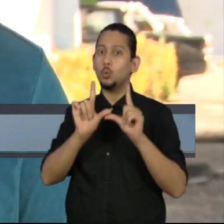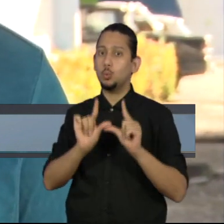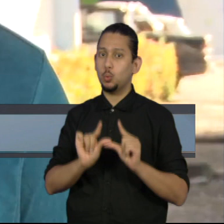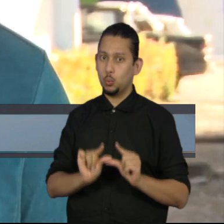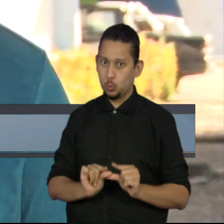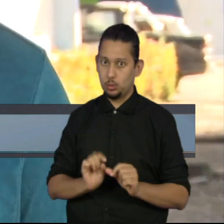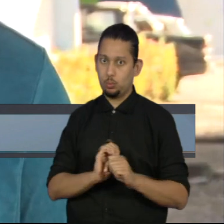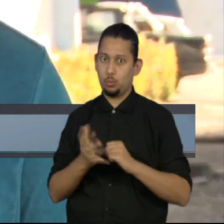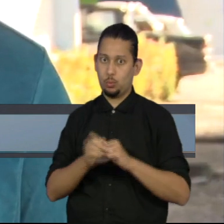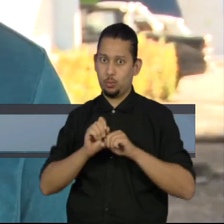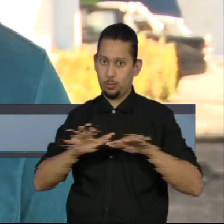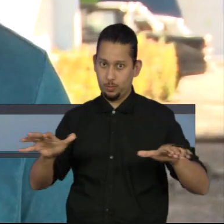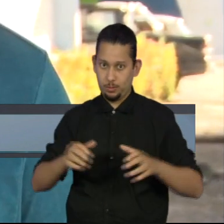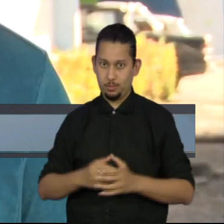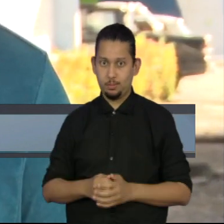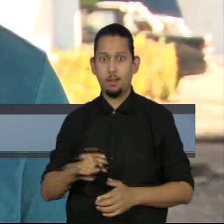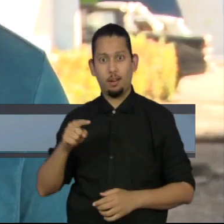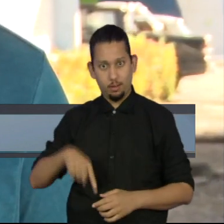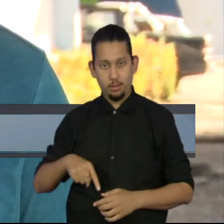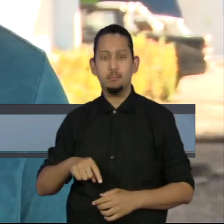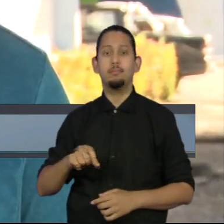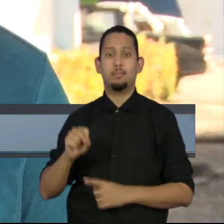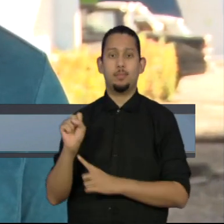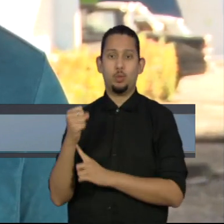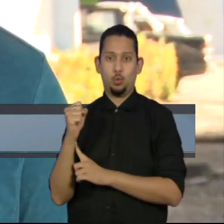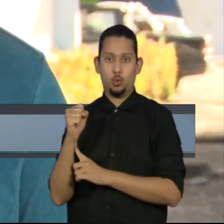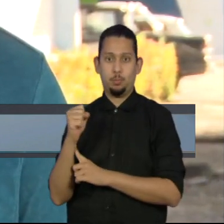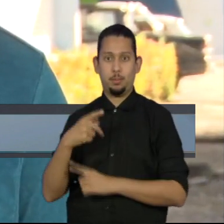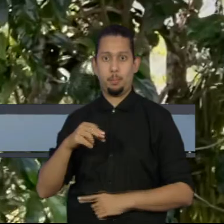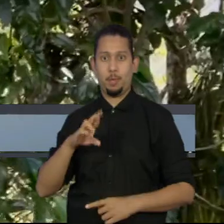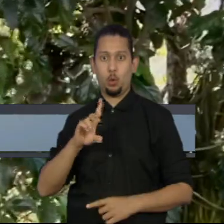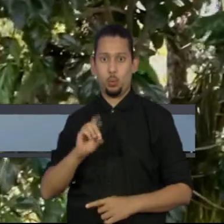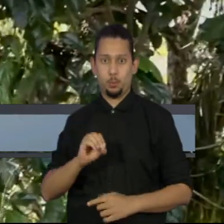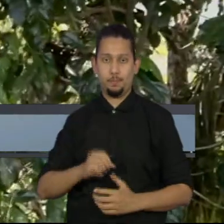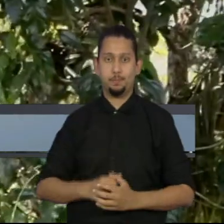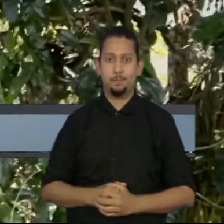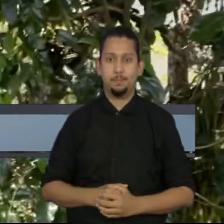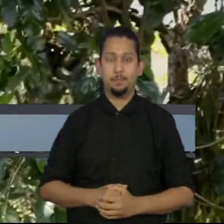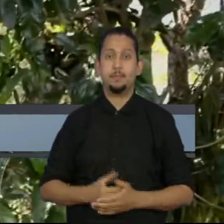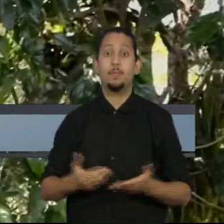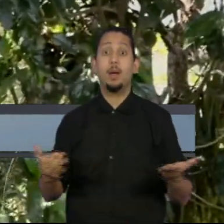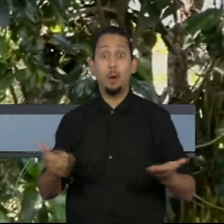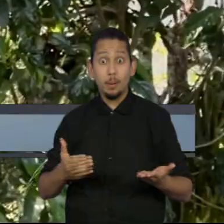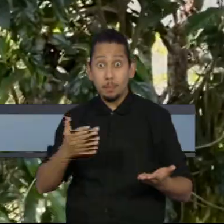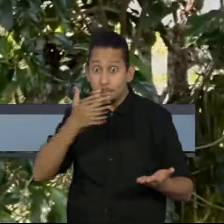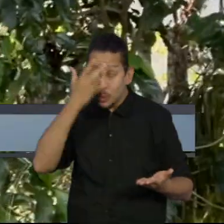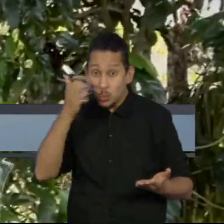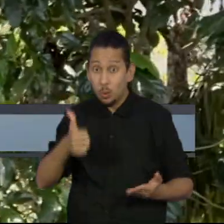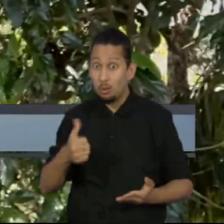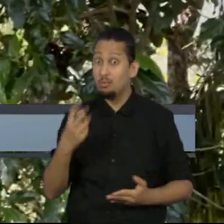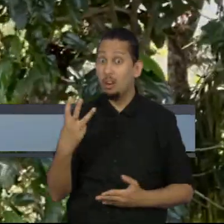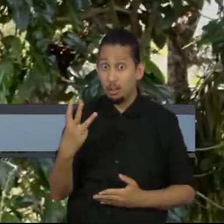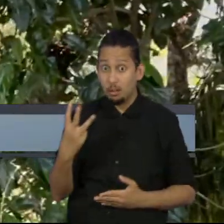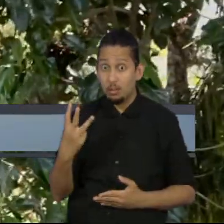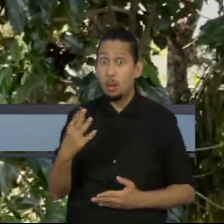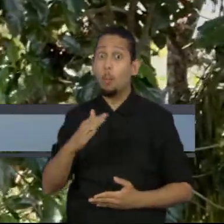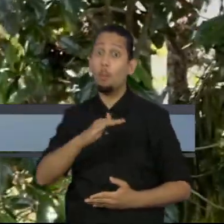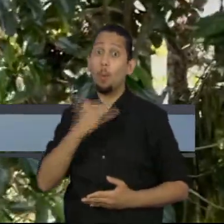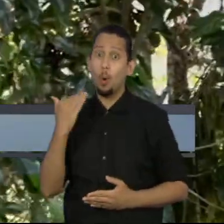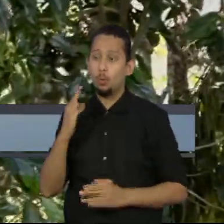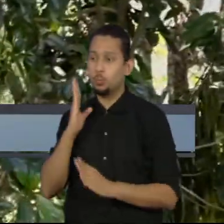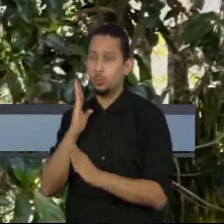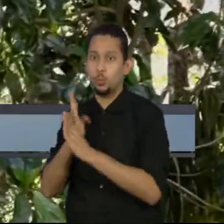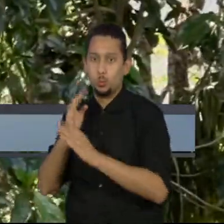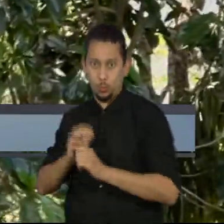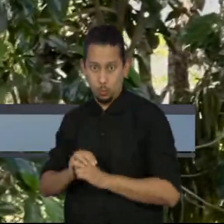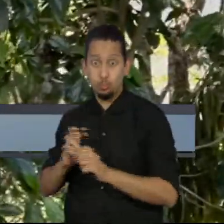novo coronavírus. De Aracaju, Sergipe, Pedro Nascimento. Subiu para 13 o número de mortos da enxurrada que atingiu